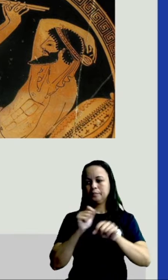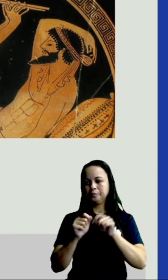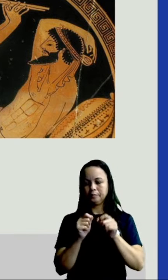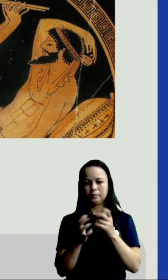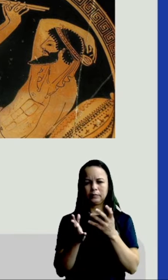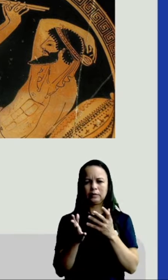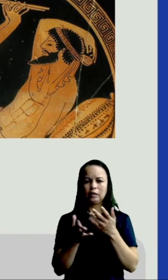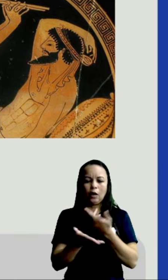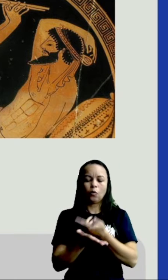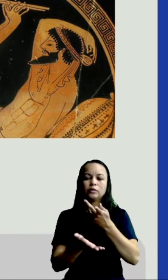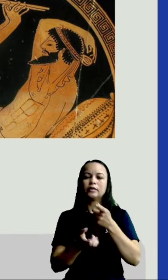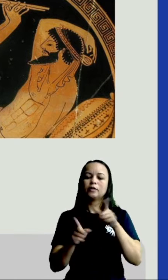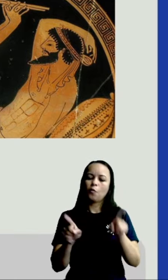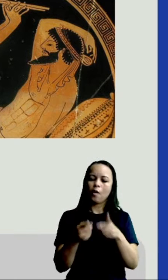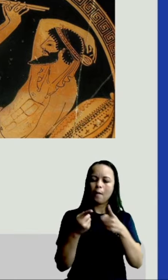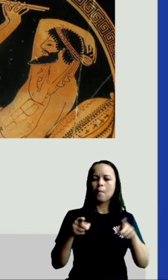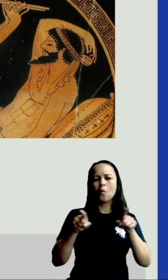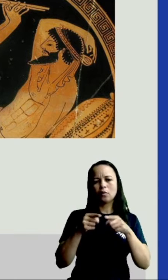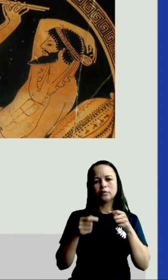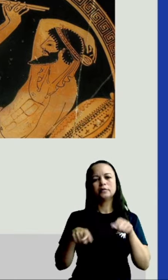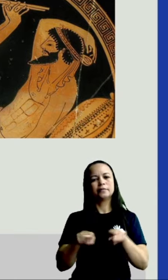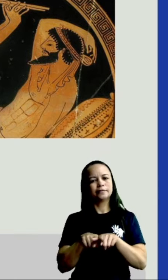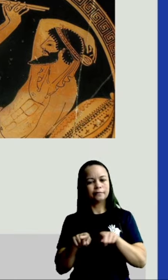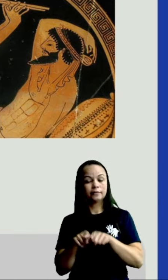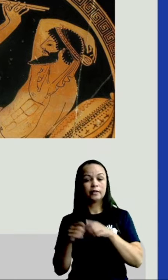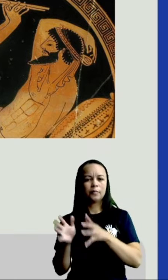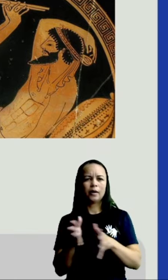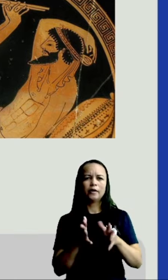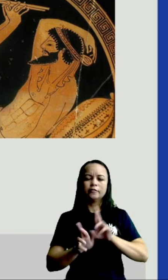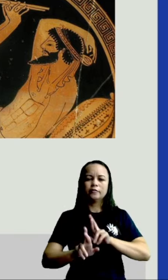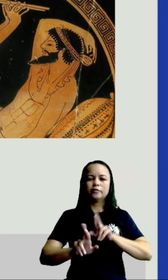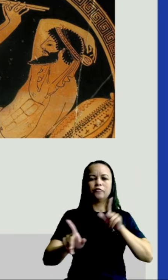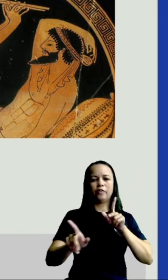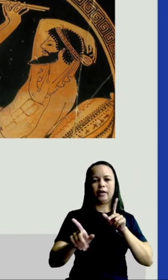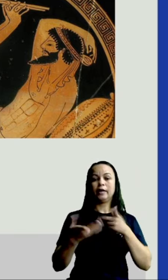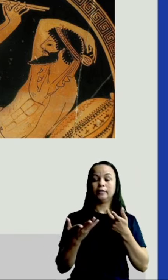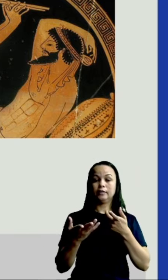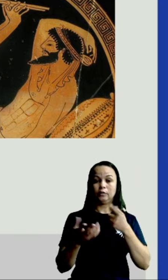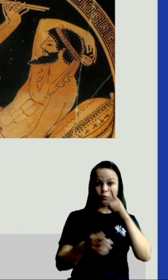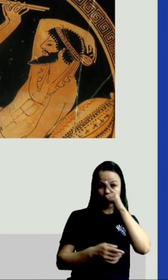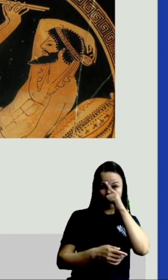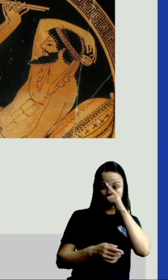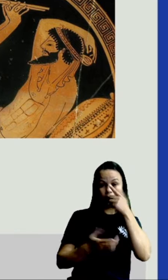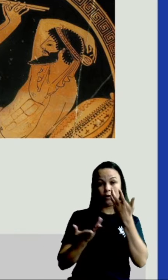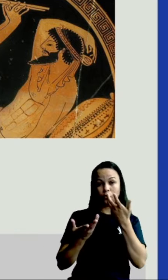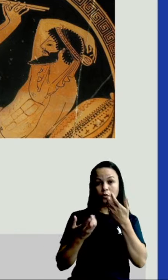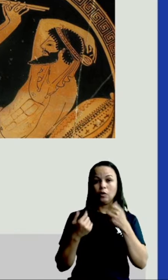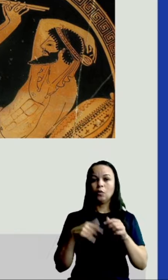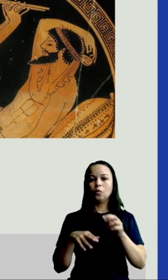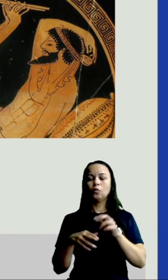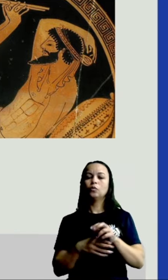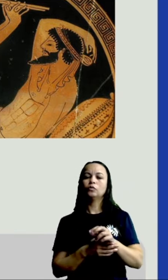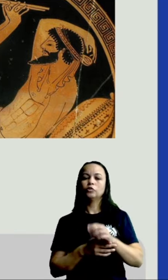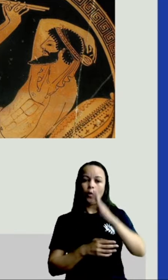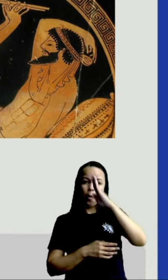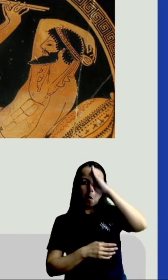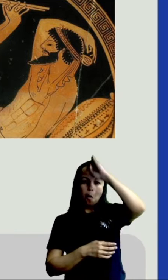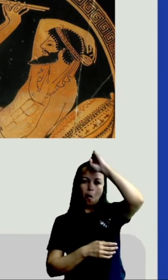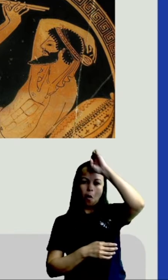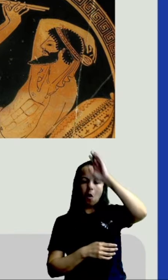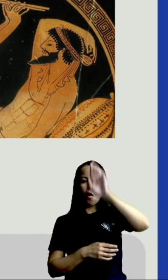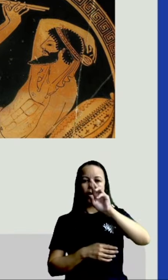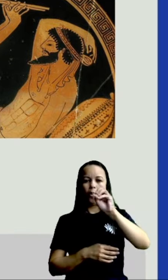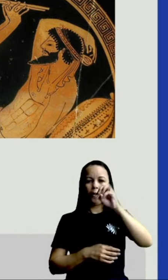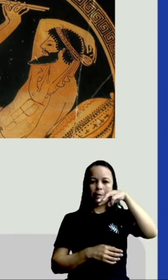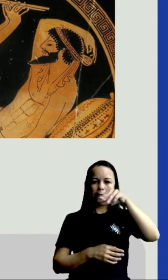que o mesmo ocorreu com a música entretanto diferente nos os gregos os romanos usufruíam